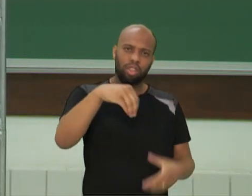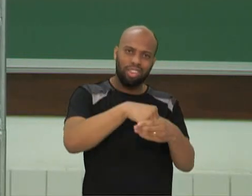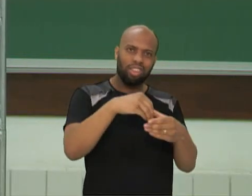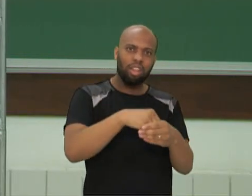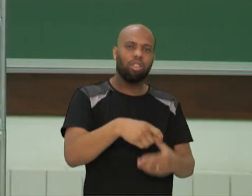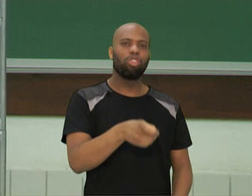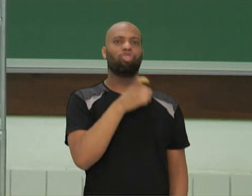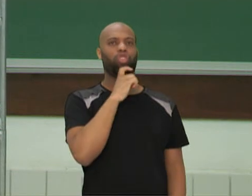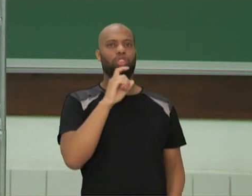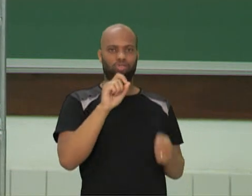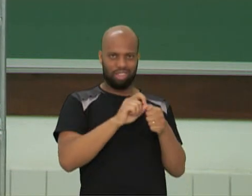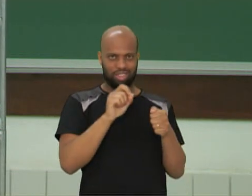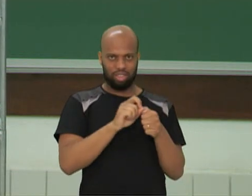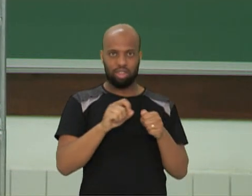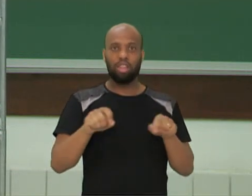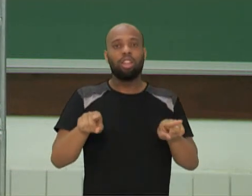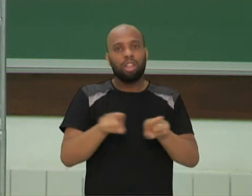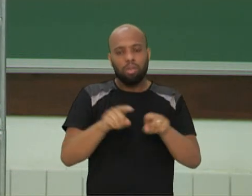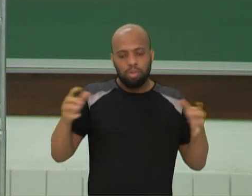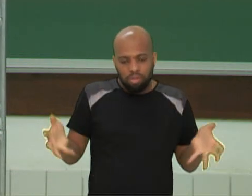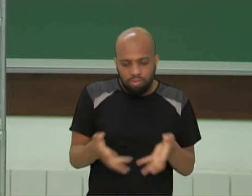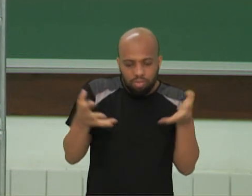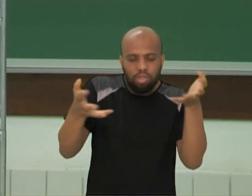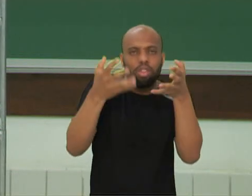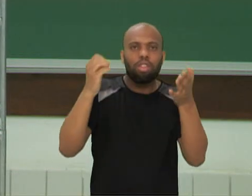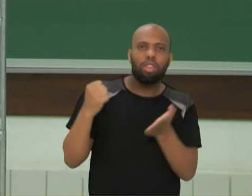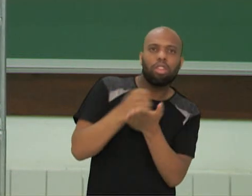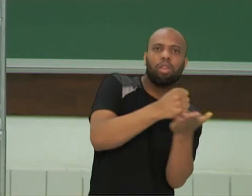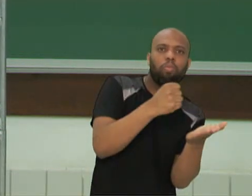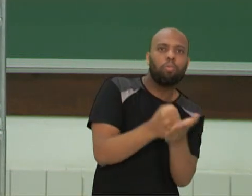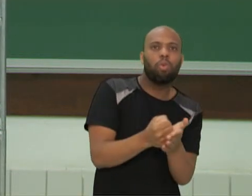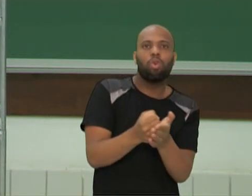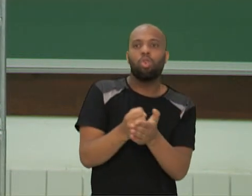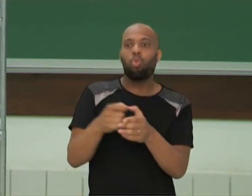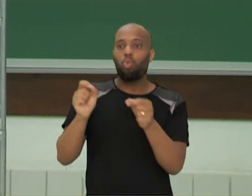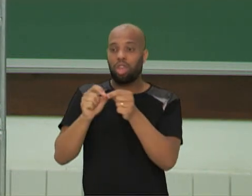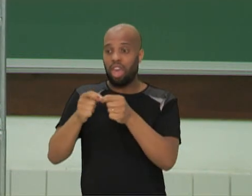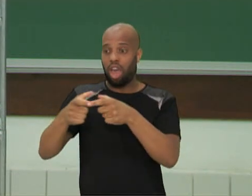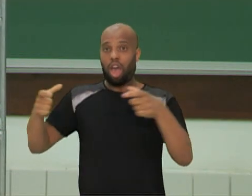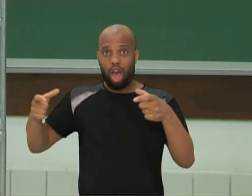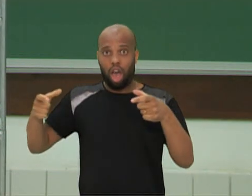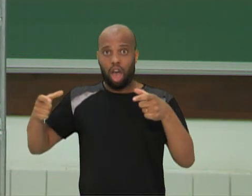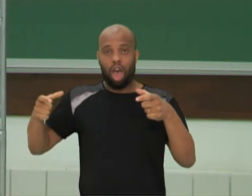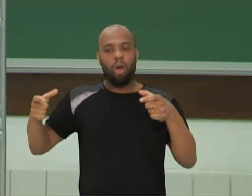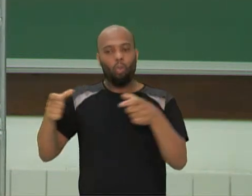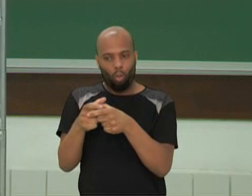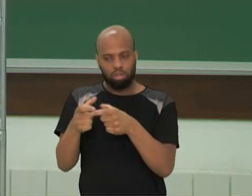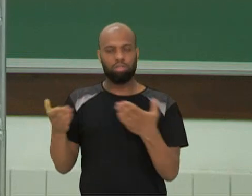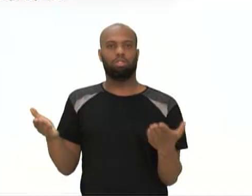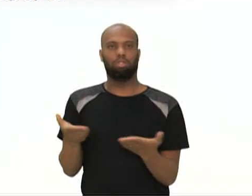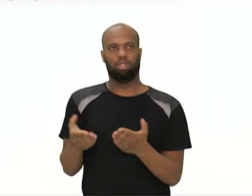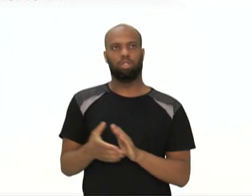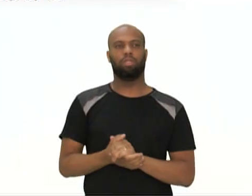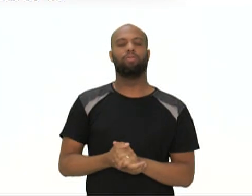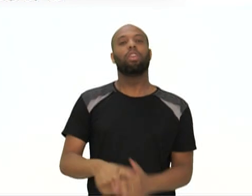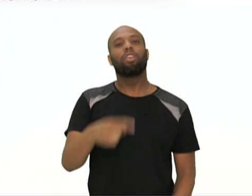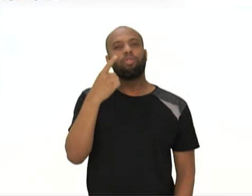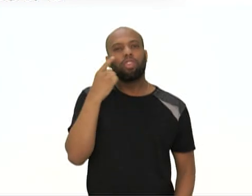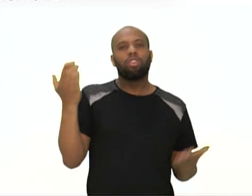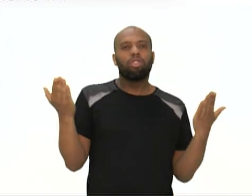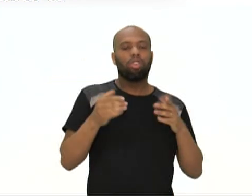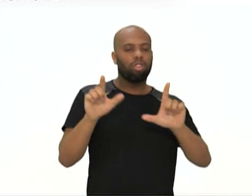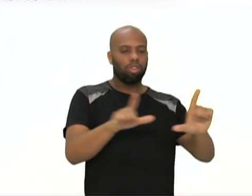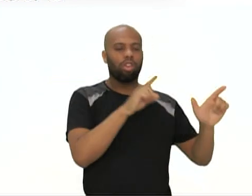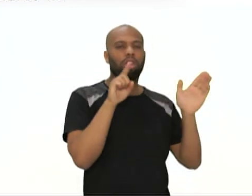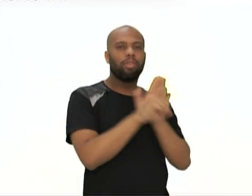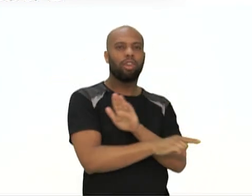refrigeração. E isso tudo contribuiu para a redução do buraco da camada de ozônio. Agora aqui na tela, o